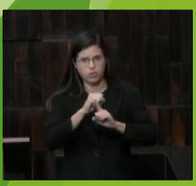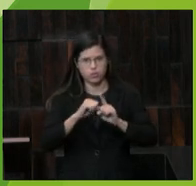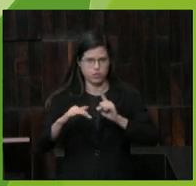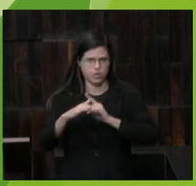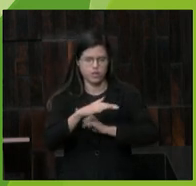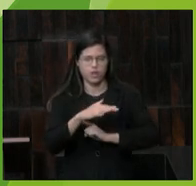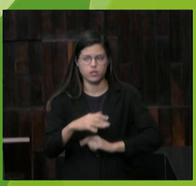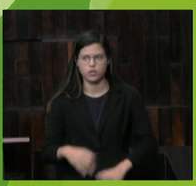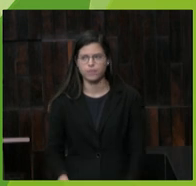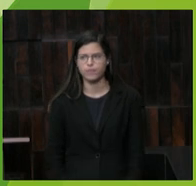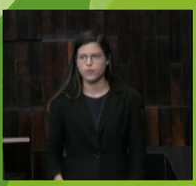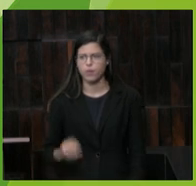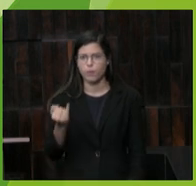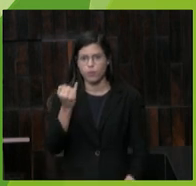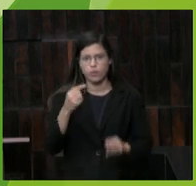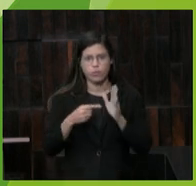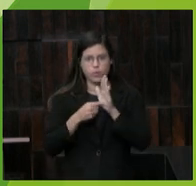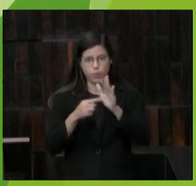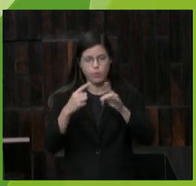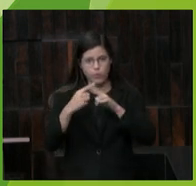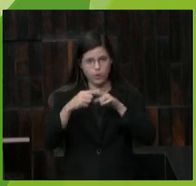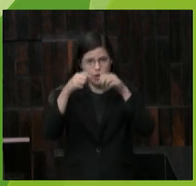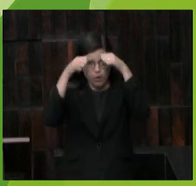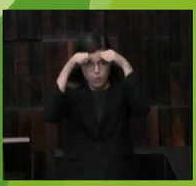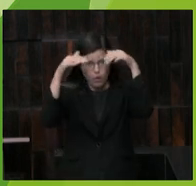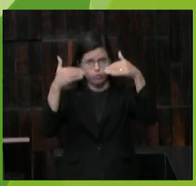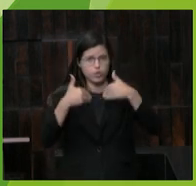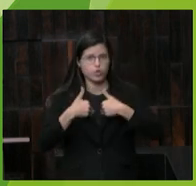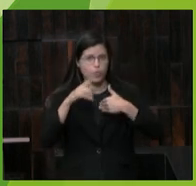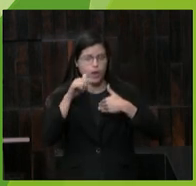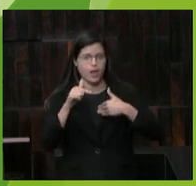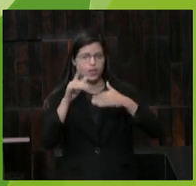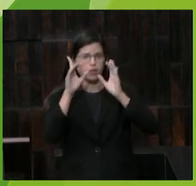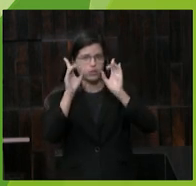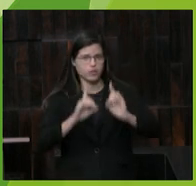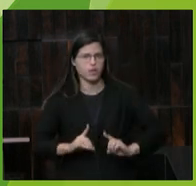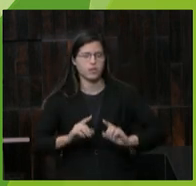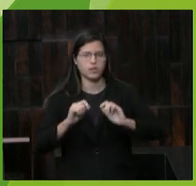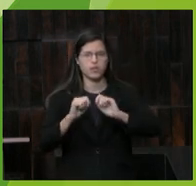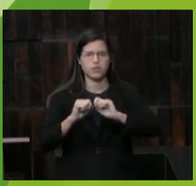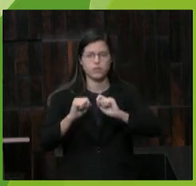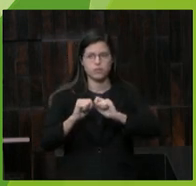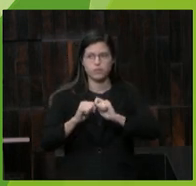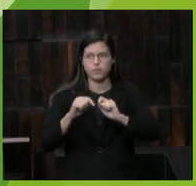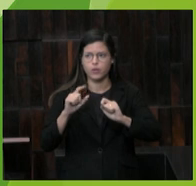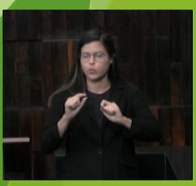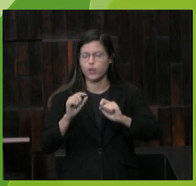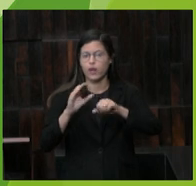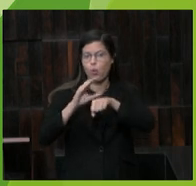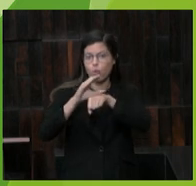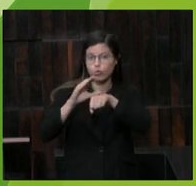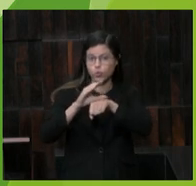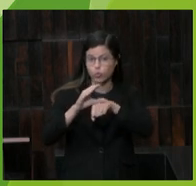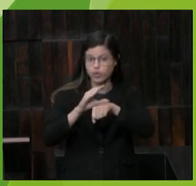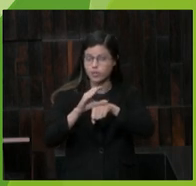isso, porque o fato do autismo ser considerado deficiência faz com que todo esse arcabouço constitucional também possa, as